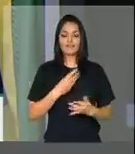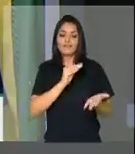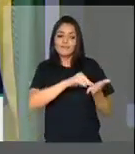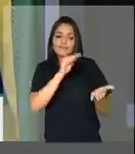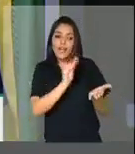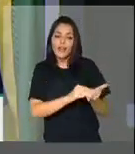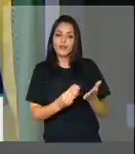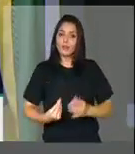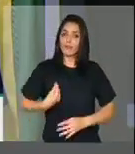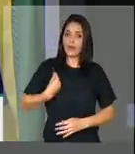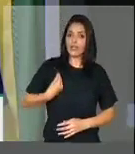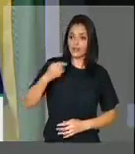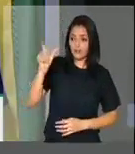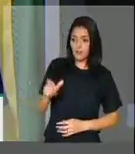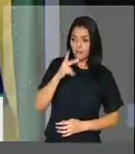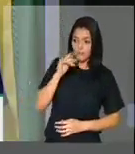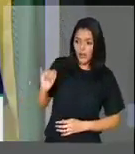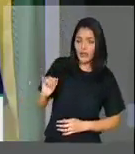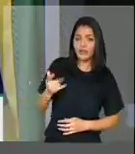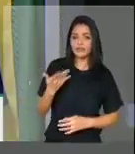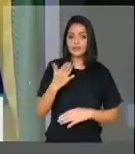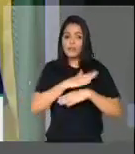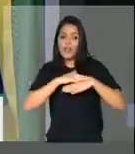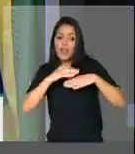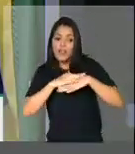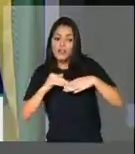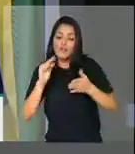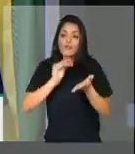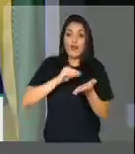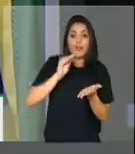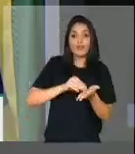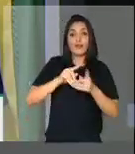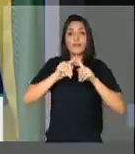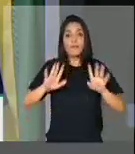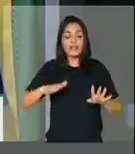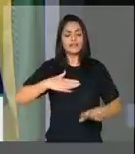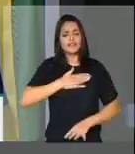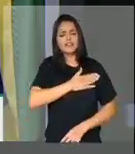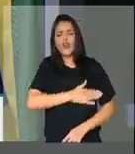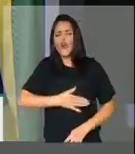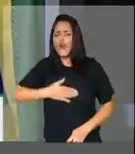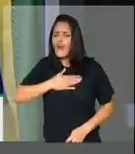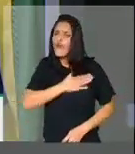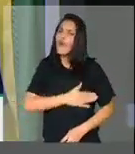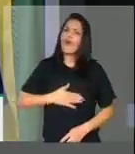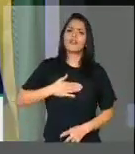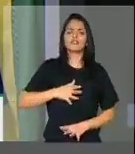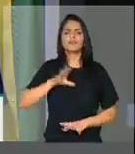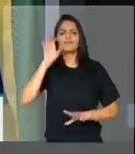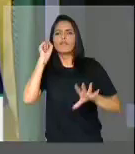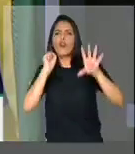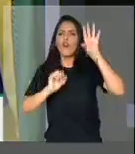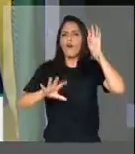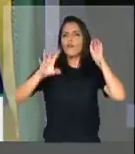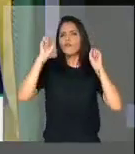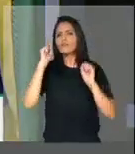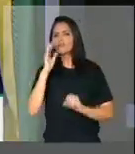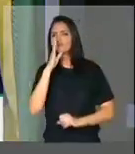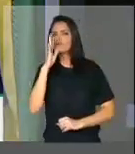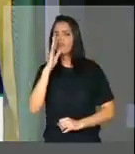afeto de seu pai, têm a honra de poder ouvir tantos discursos